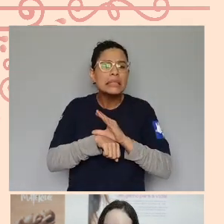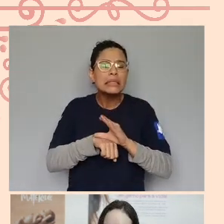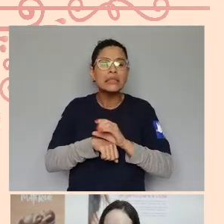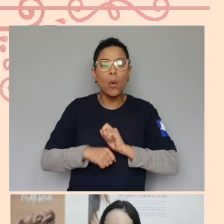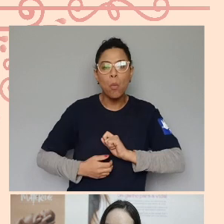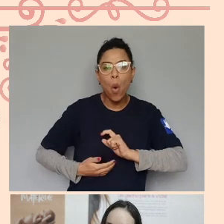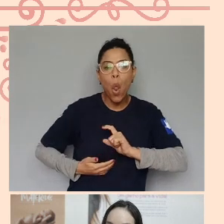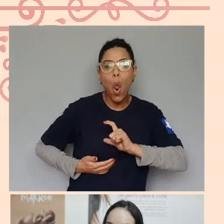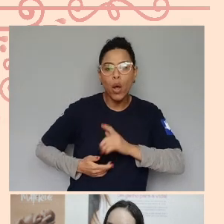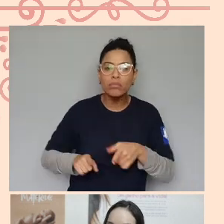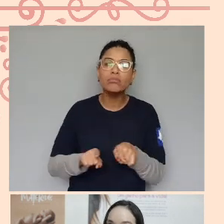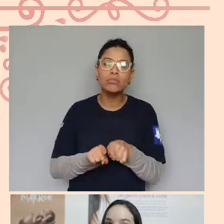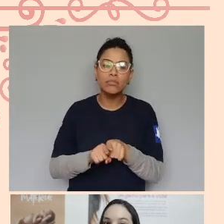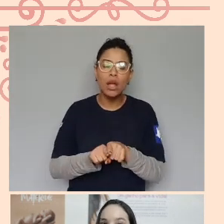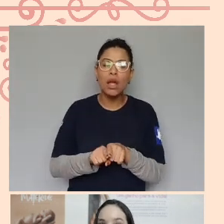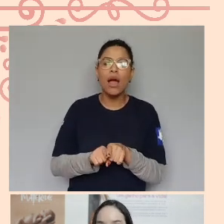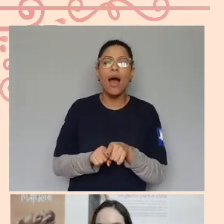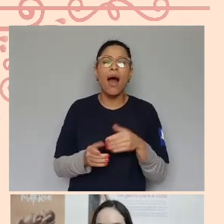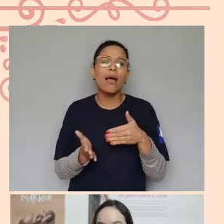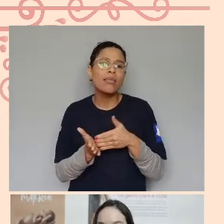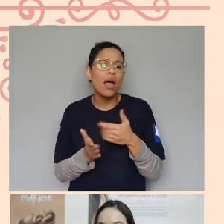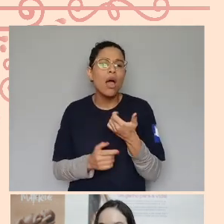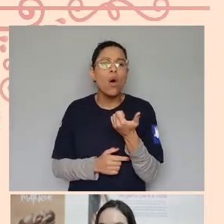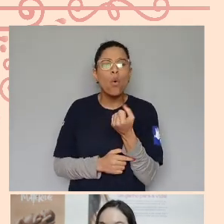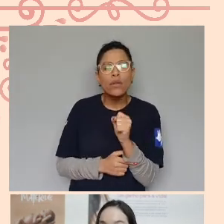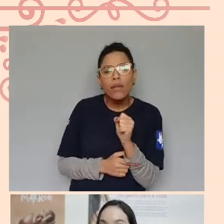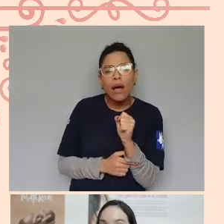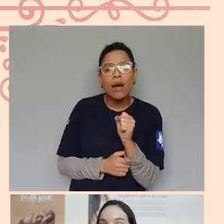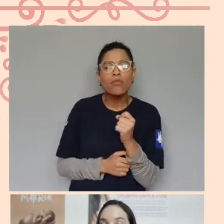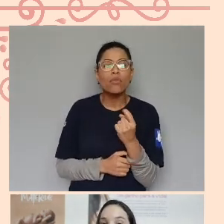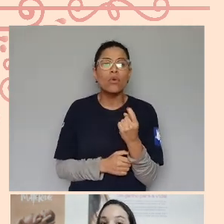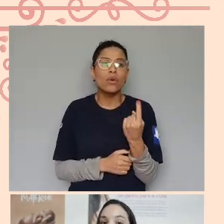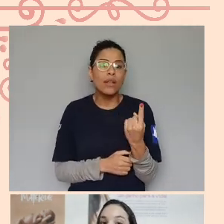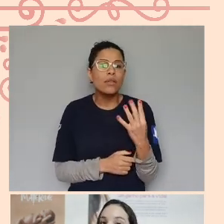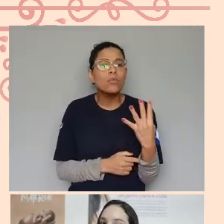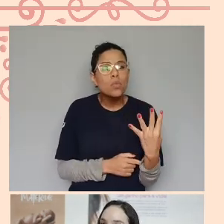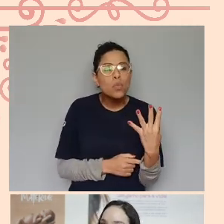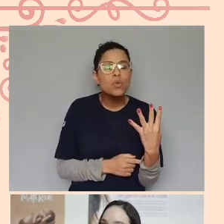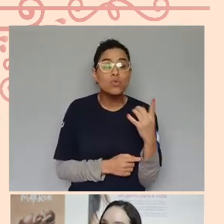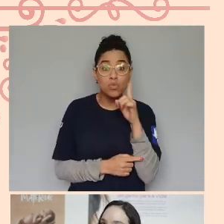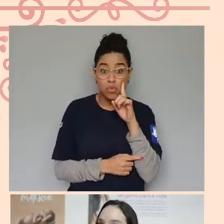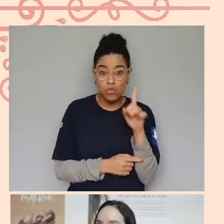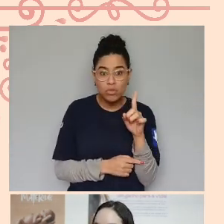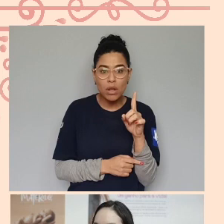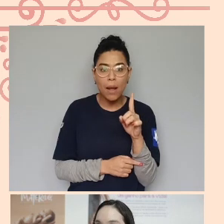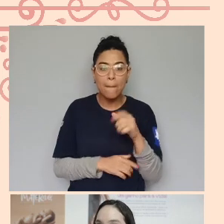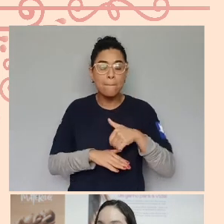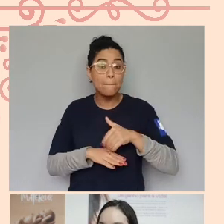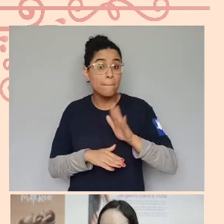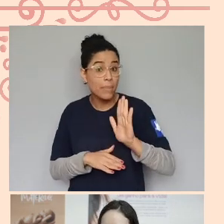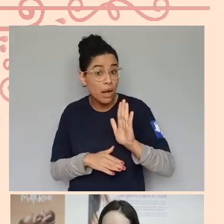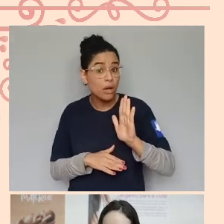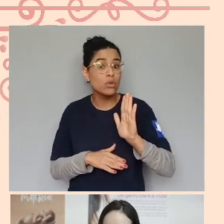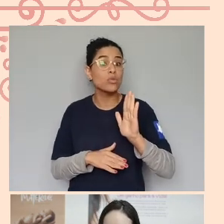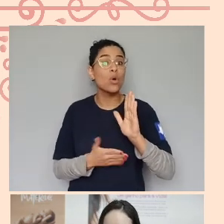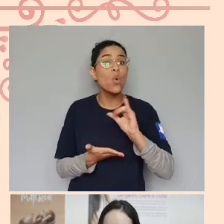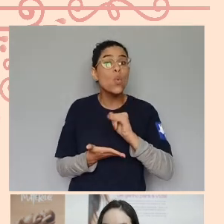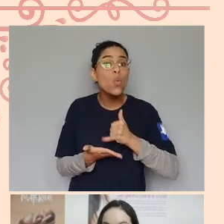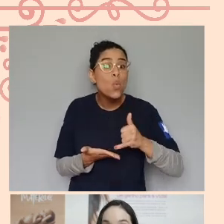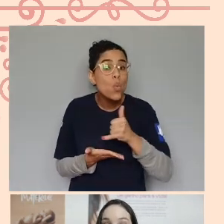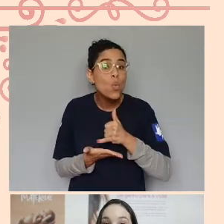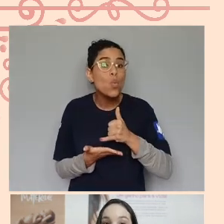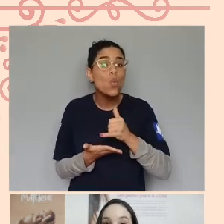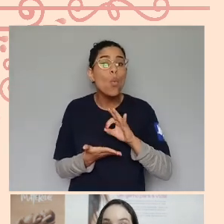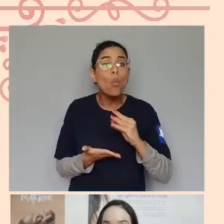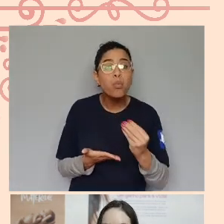nessa fase, entre o 8º e o 14º dia. Ele começa a ter um pouquinho mais de gordura e um pouquinho menos de proteína.